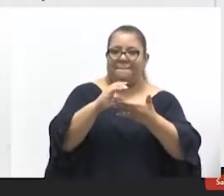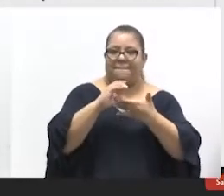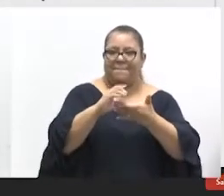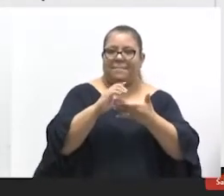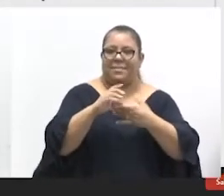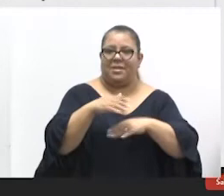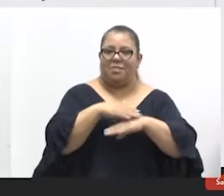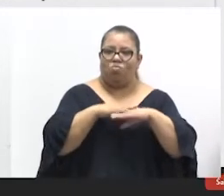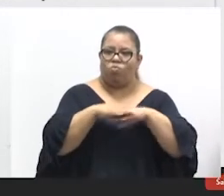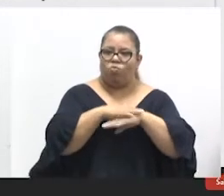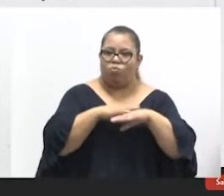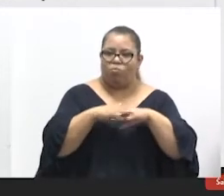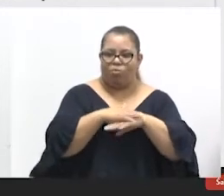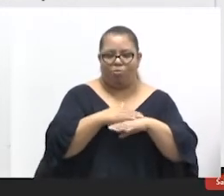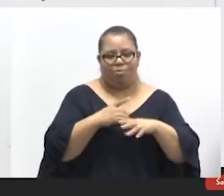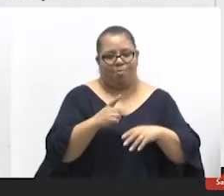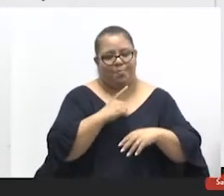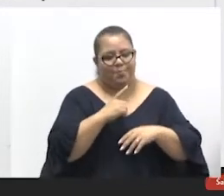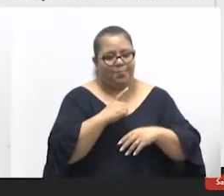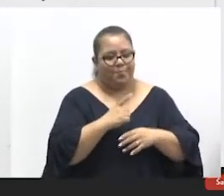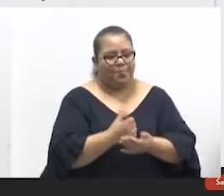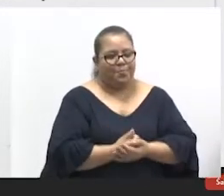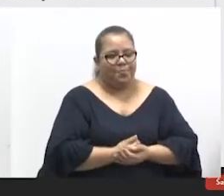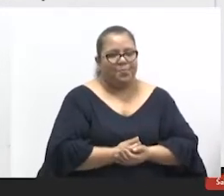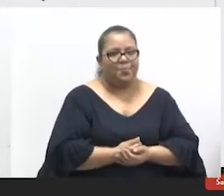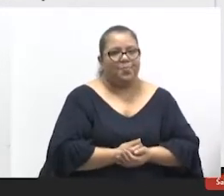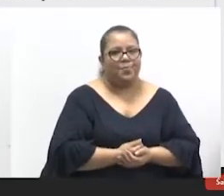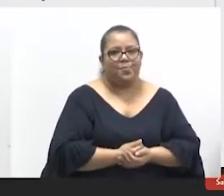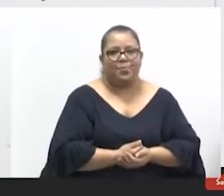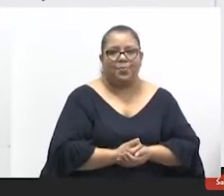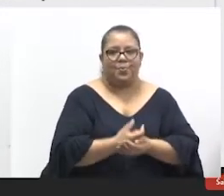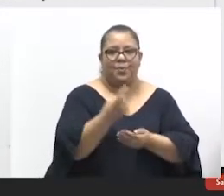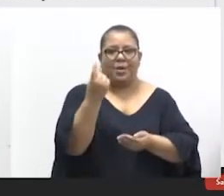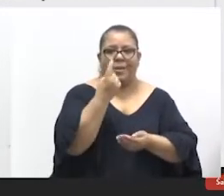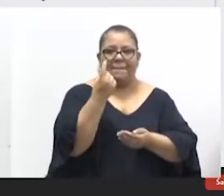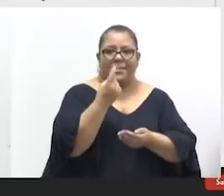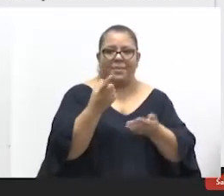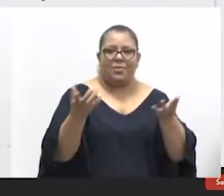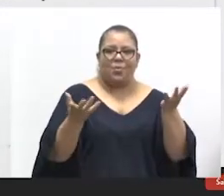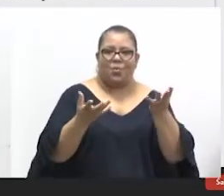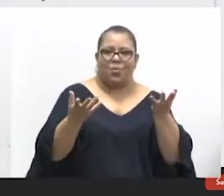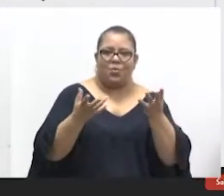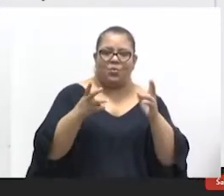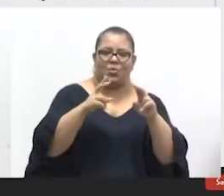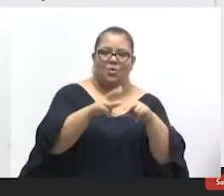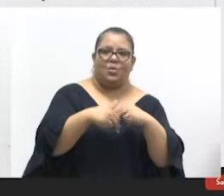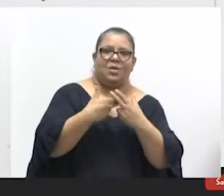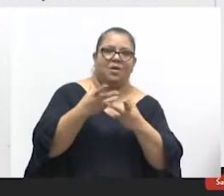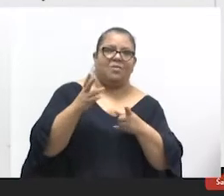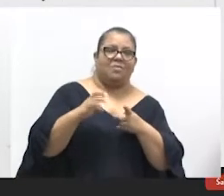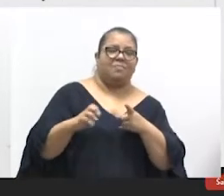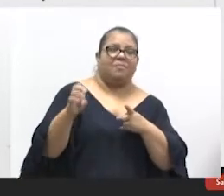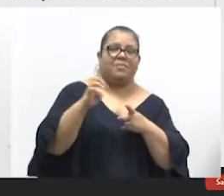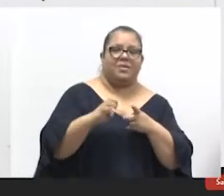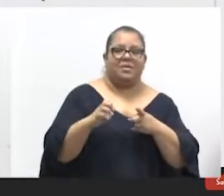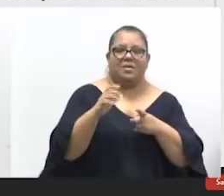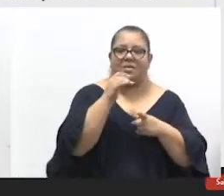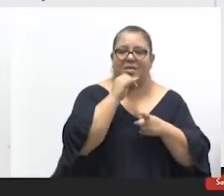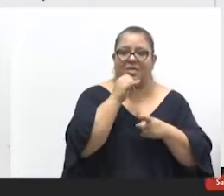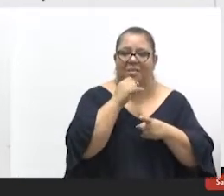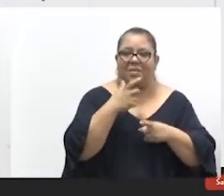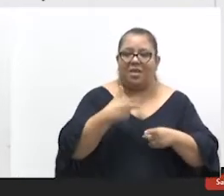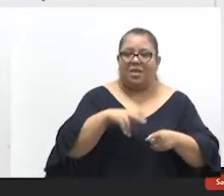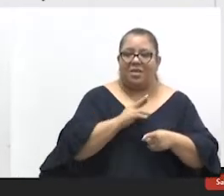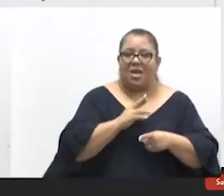dialogam e fazem os encaminhamentos. O primeiro passo, em relação ao Estado, nós temos ciência dos grandes